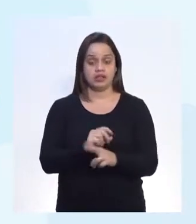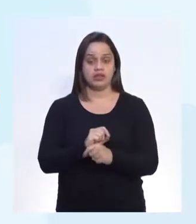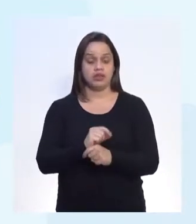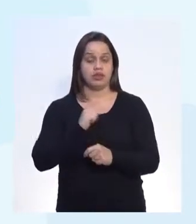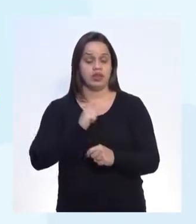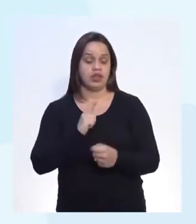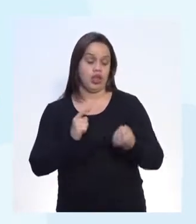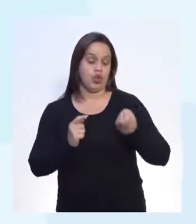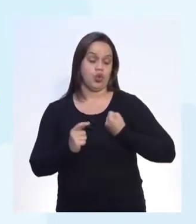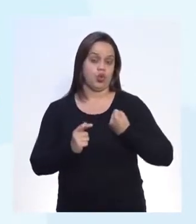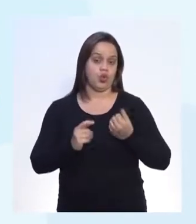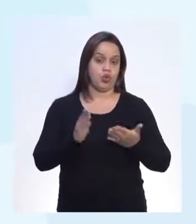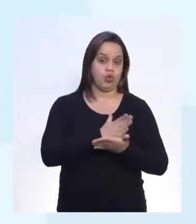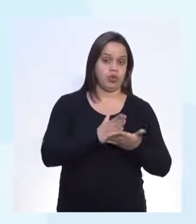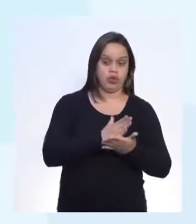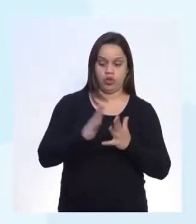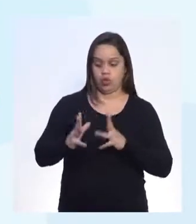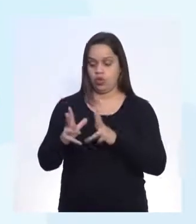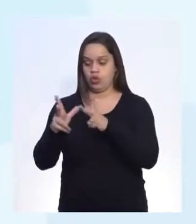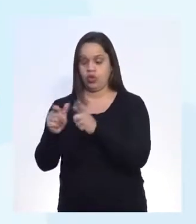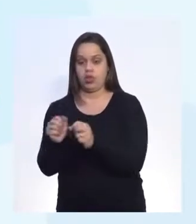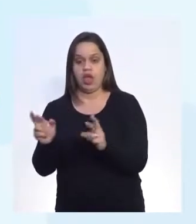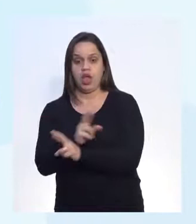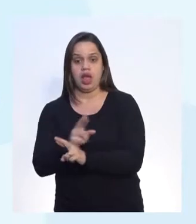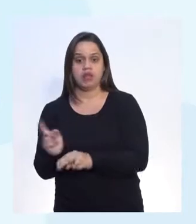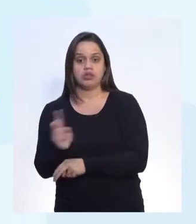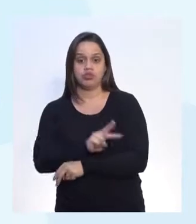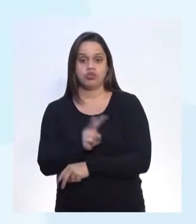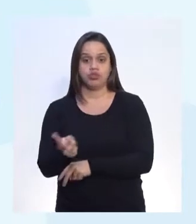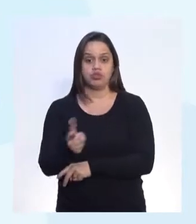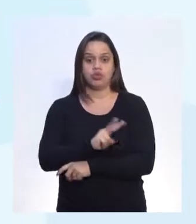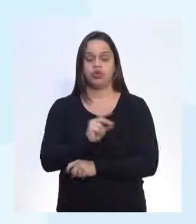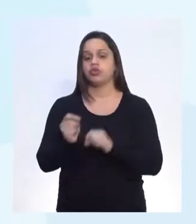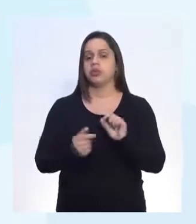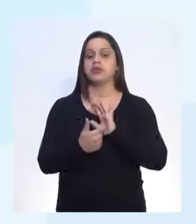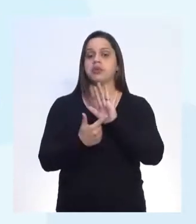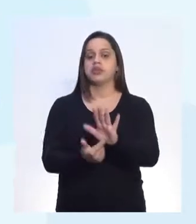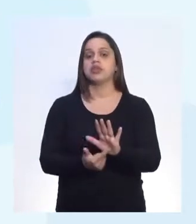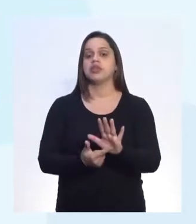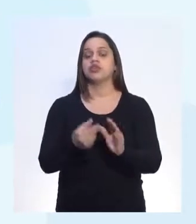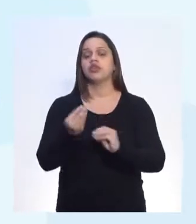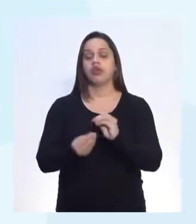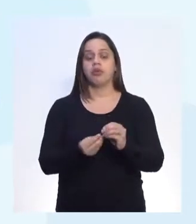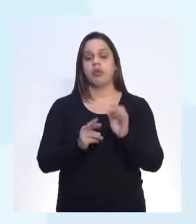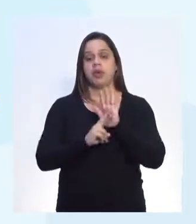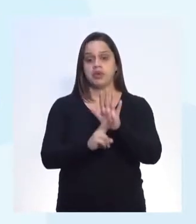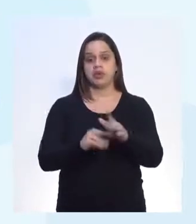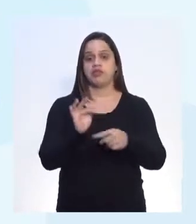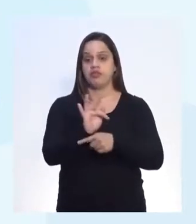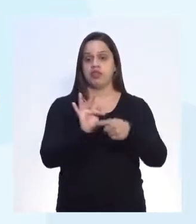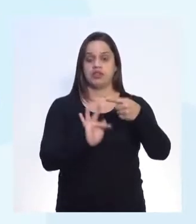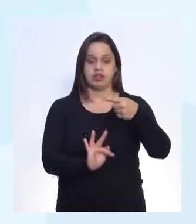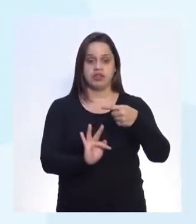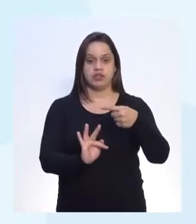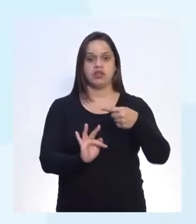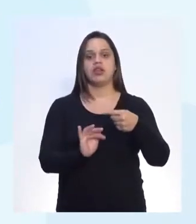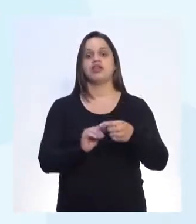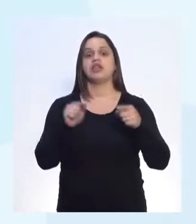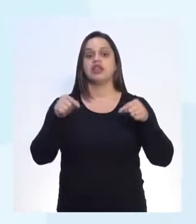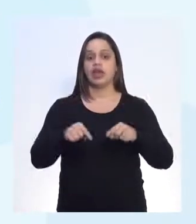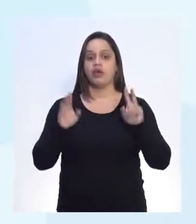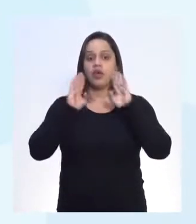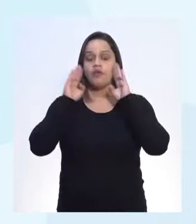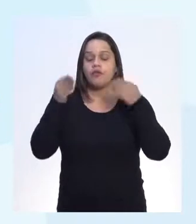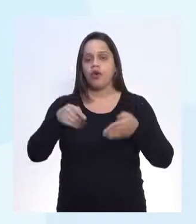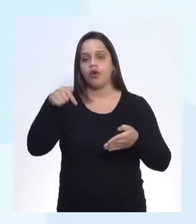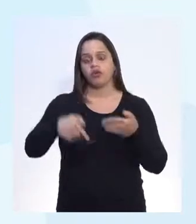entre um número de partes e o total delas pode ser expressa por uma representação fracionária, foco desse bloco de